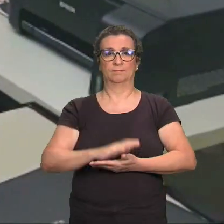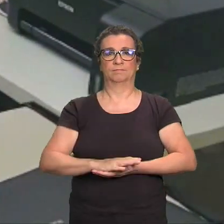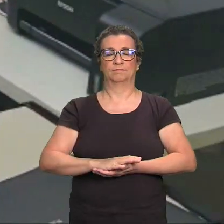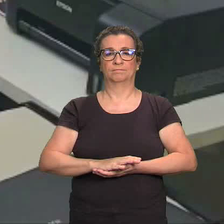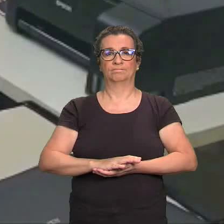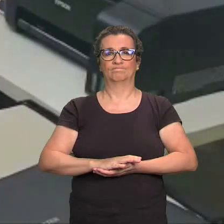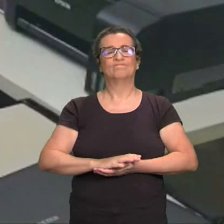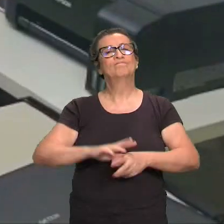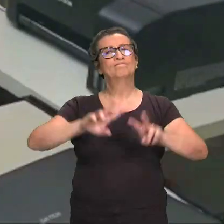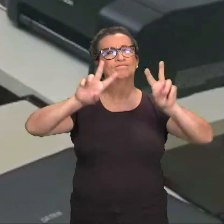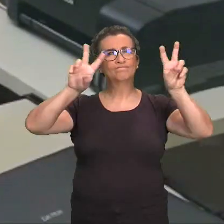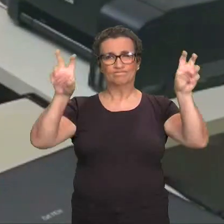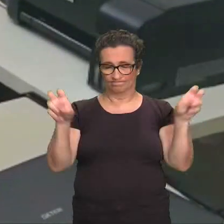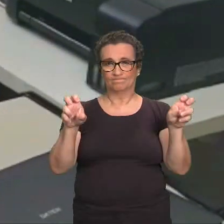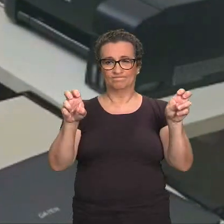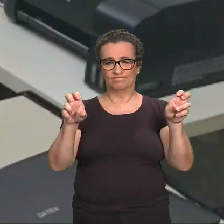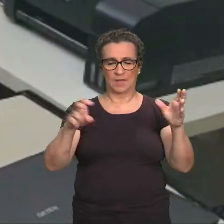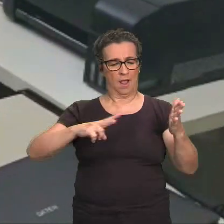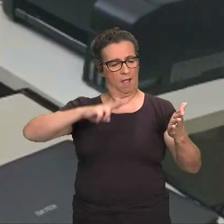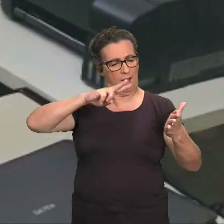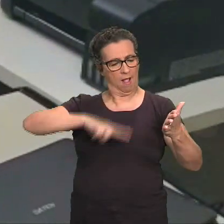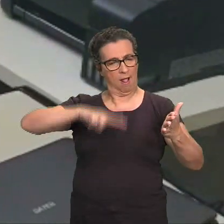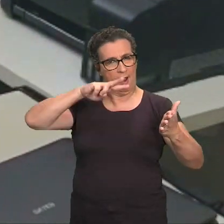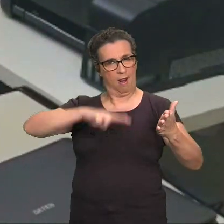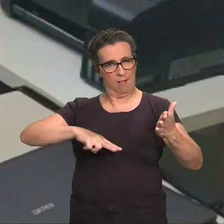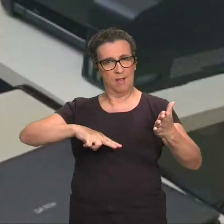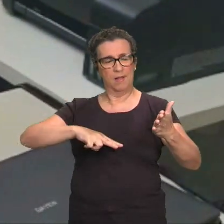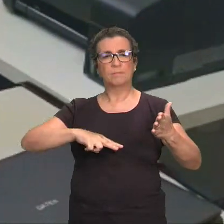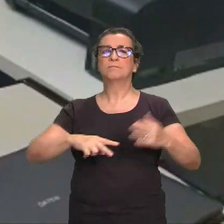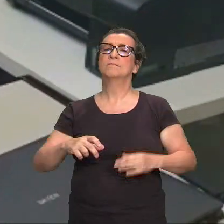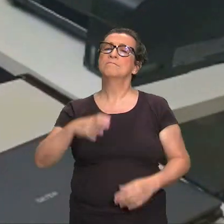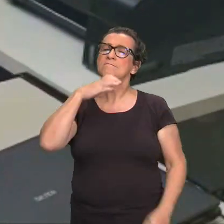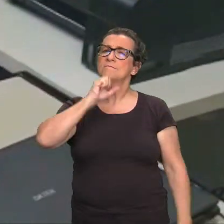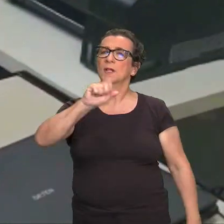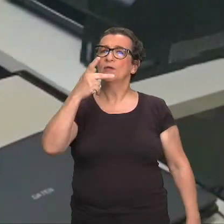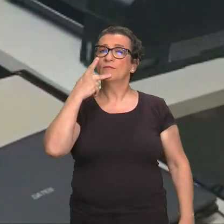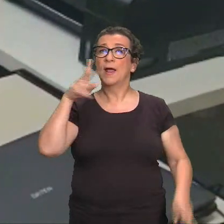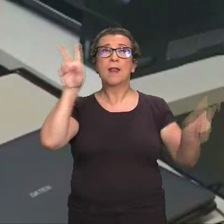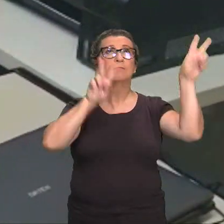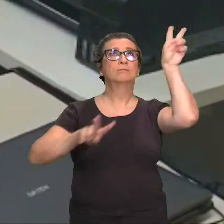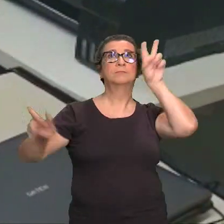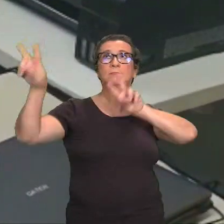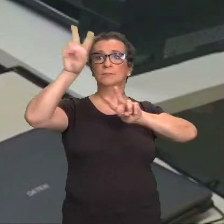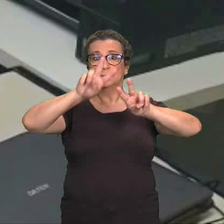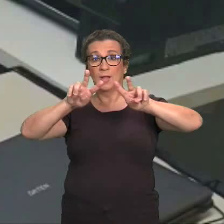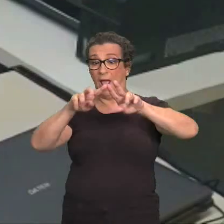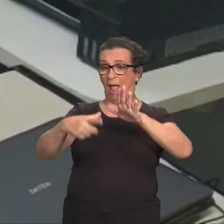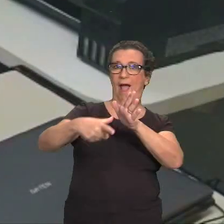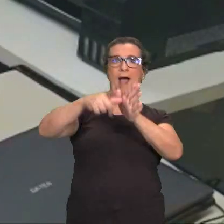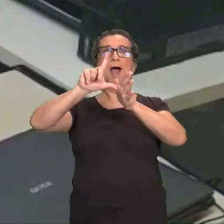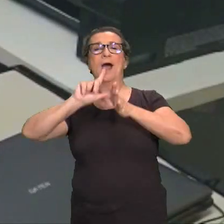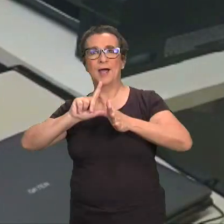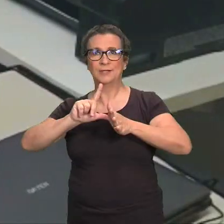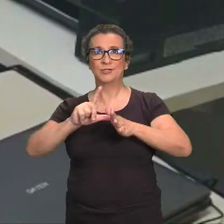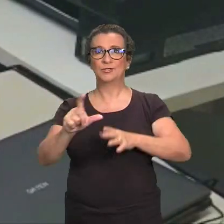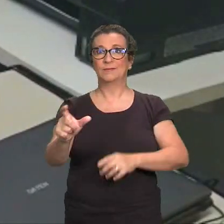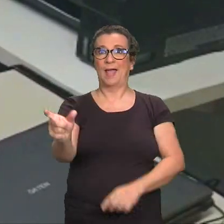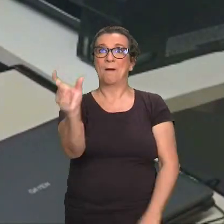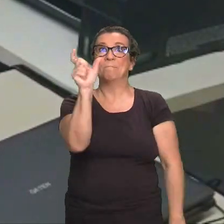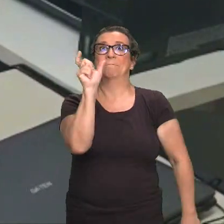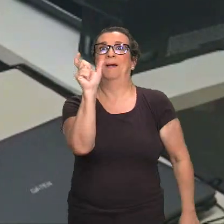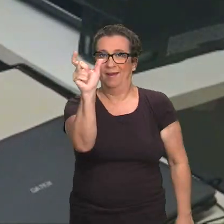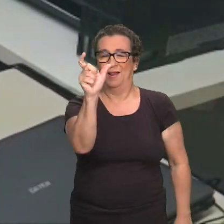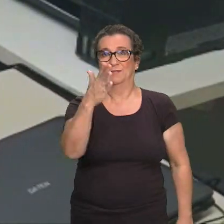obra A Importância do Ato de Ler, Paulo Freire afirma que a leitura do mundo precede a leitura da palavra. Com base nisso, meu trabalho